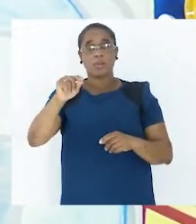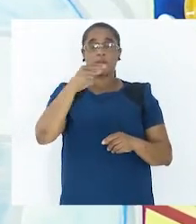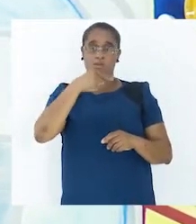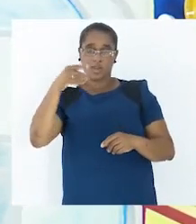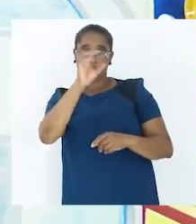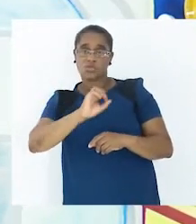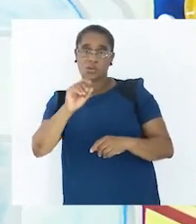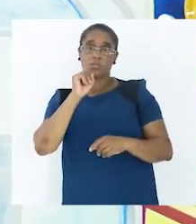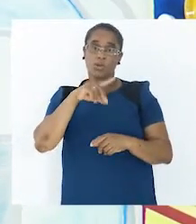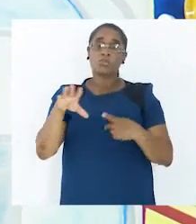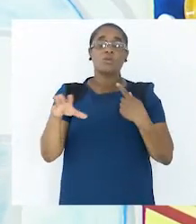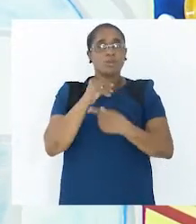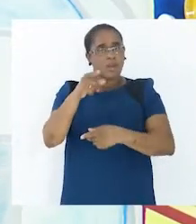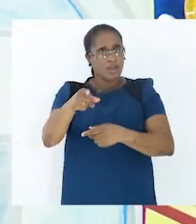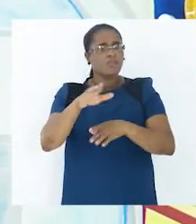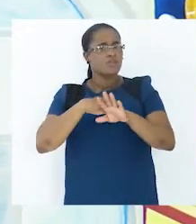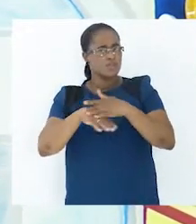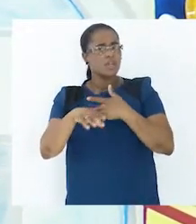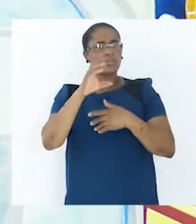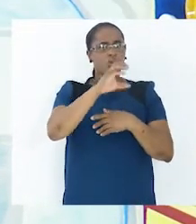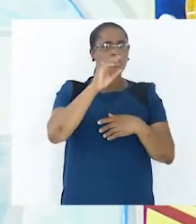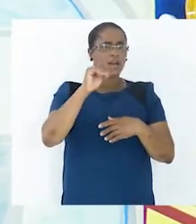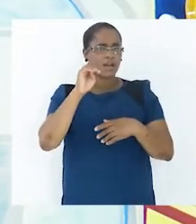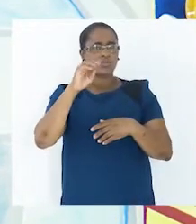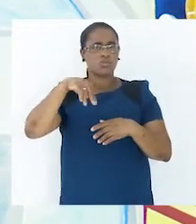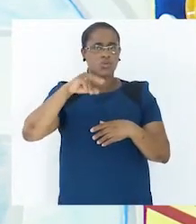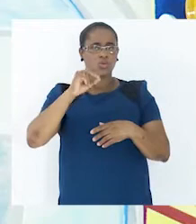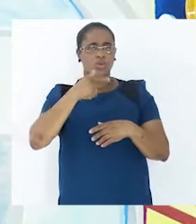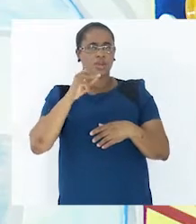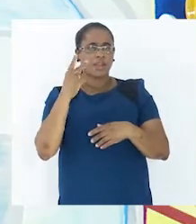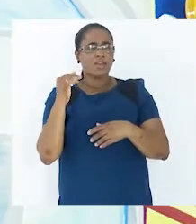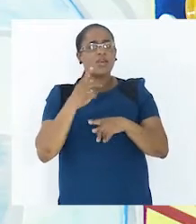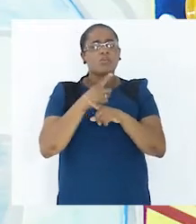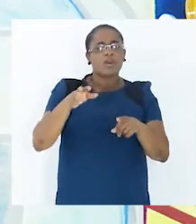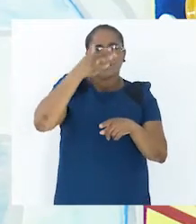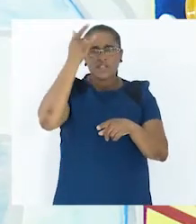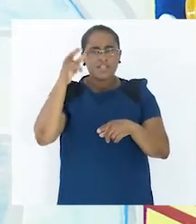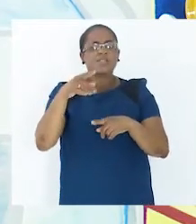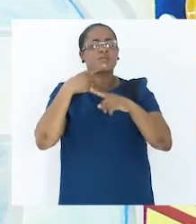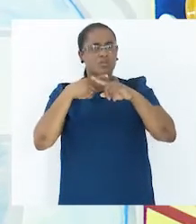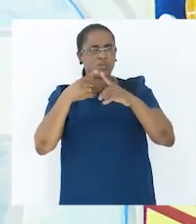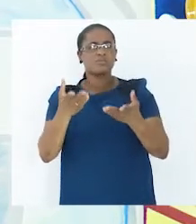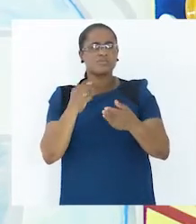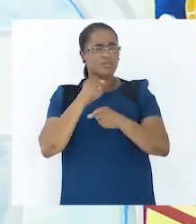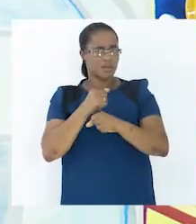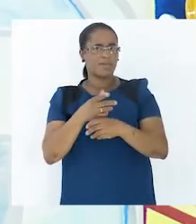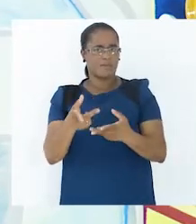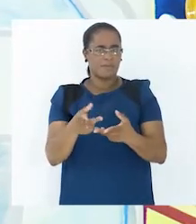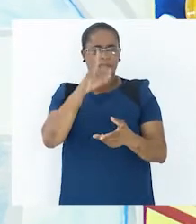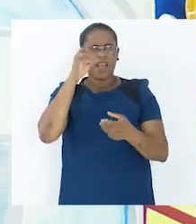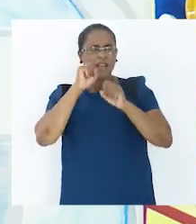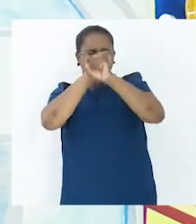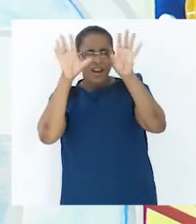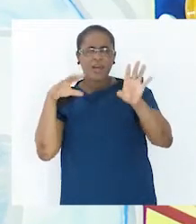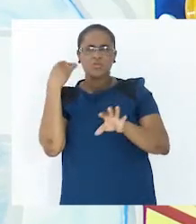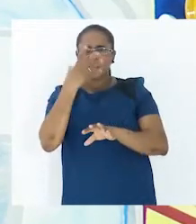pelos casos notáveis porque facilita as operações. É claro que os alunos podem dizer, mas professora, se eu não me recordar da regra,